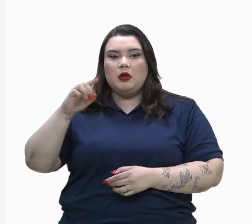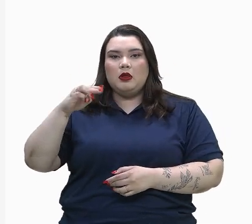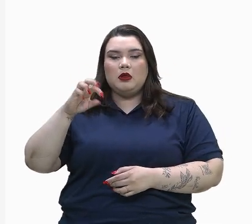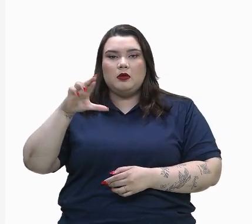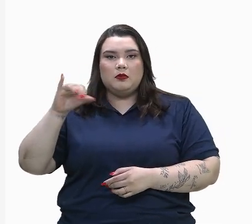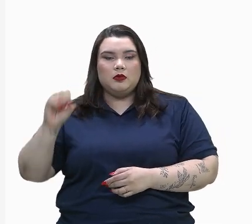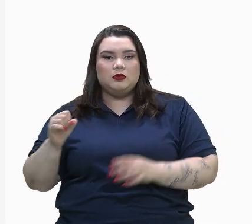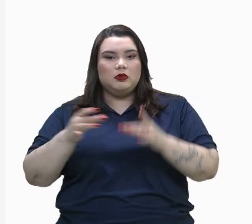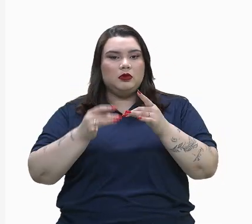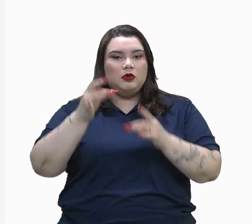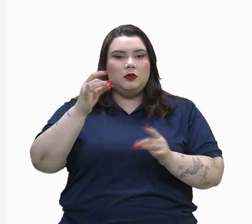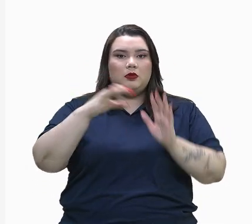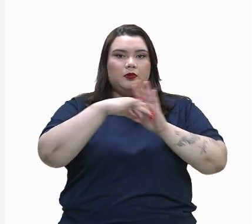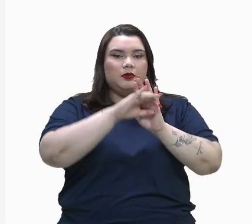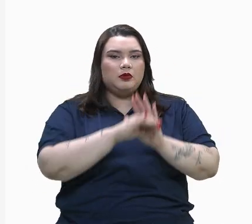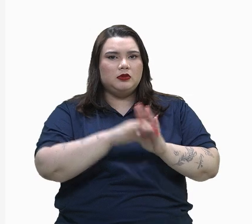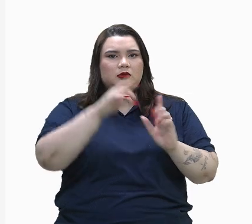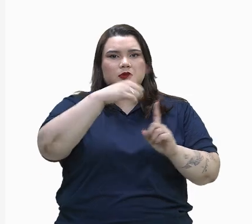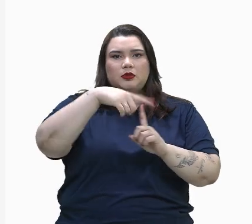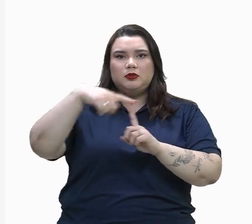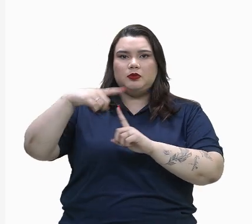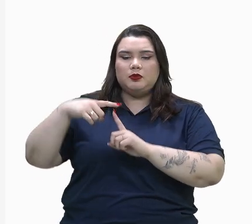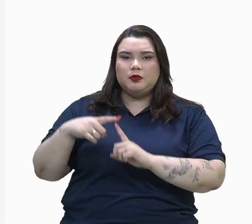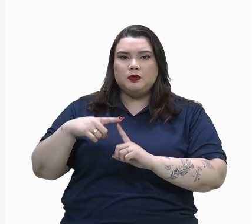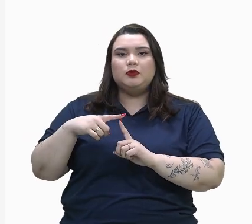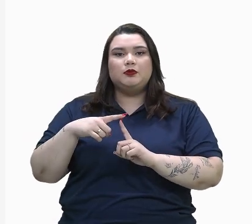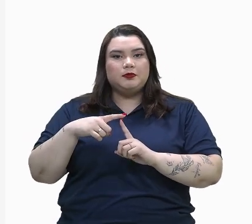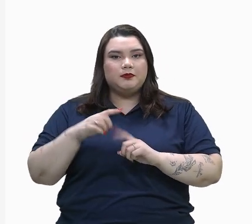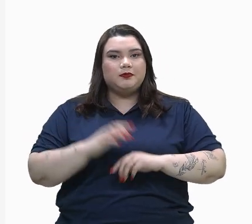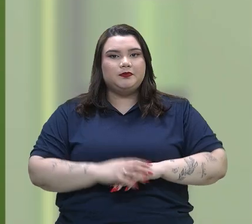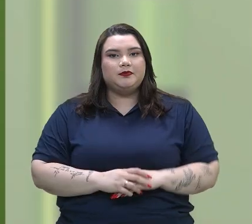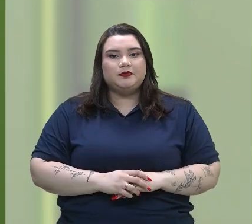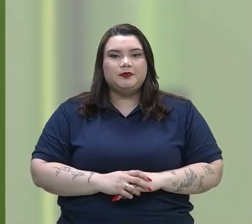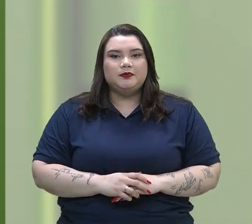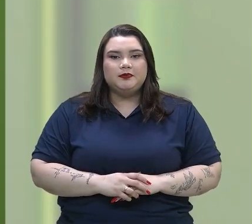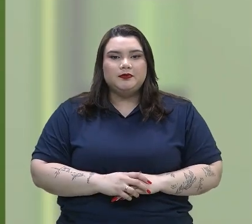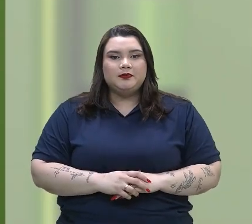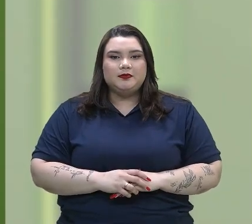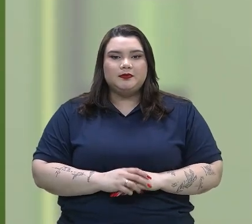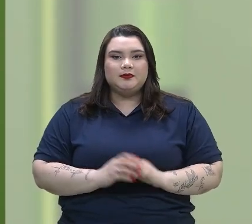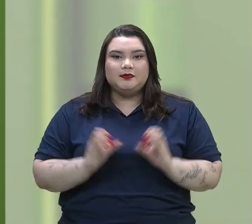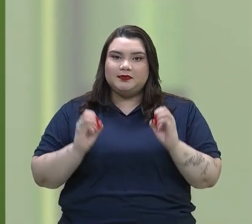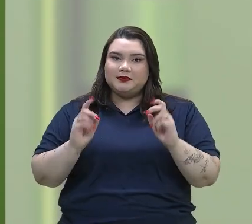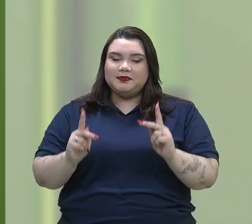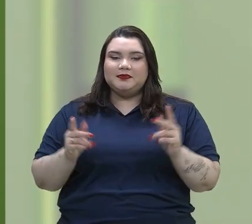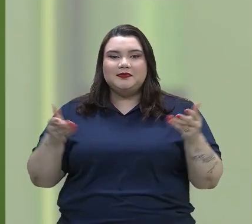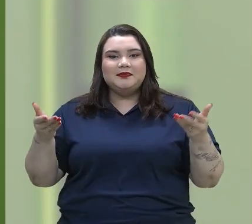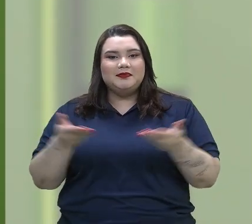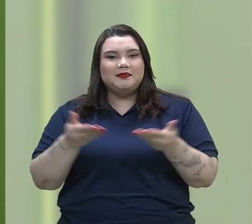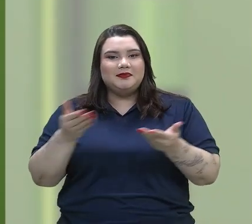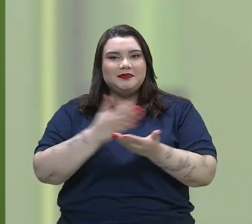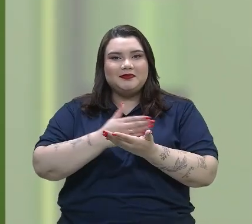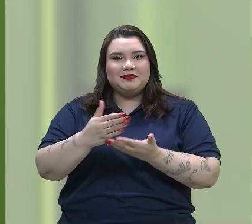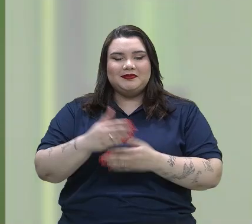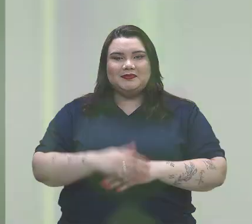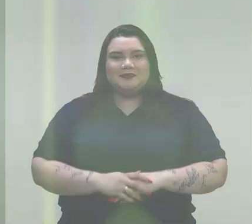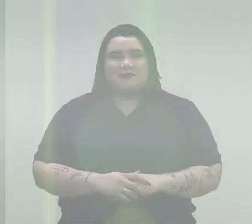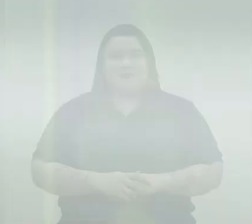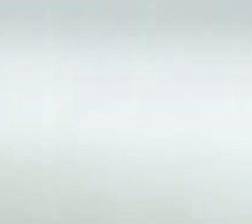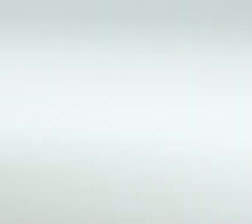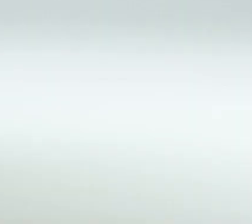detalhamento, conceitos e tipos de polímeros. E agora vamos à aula.